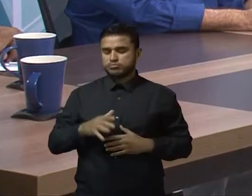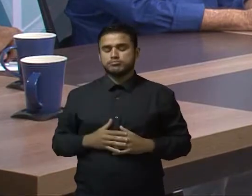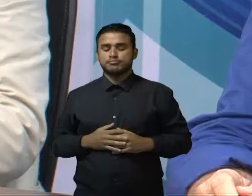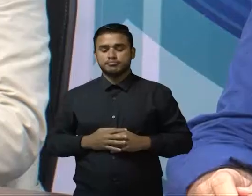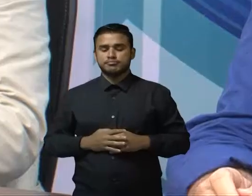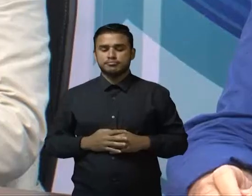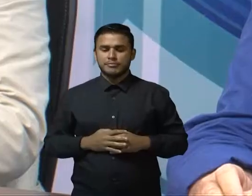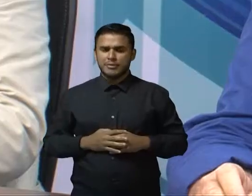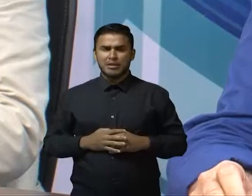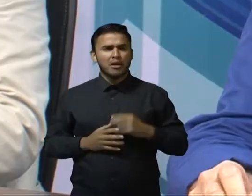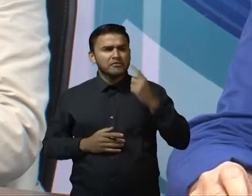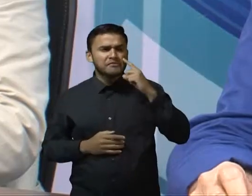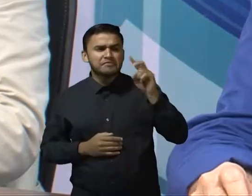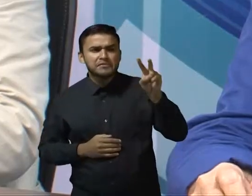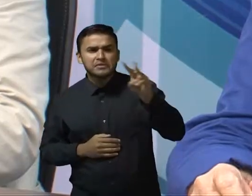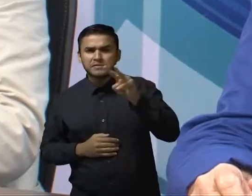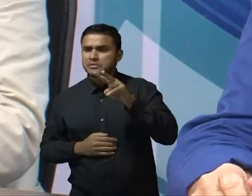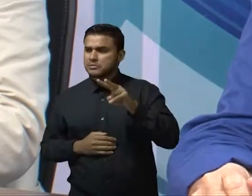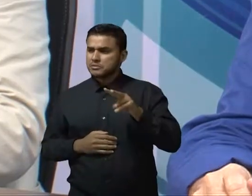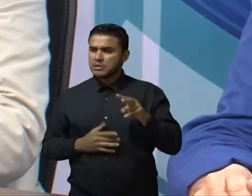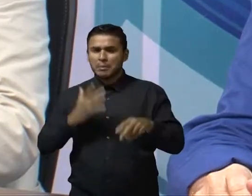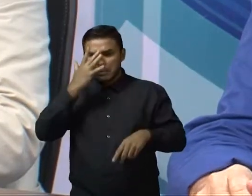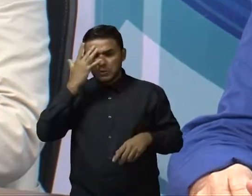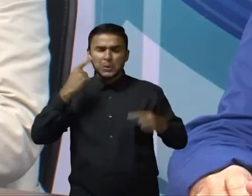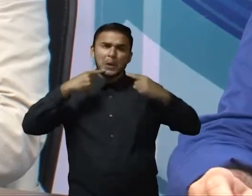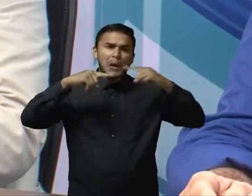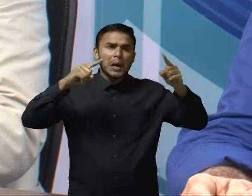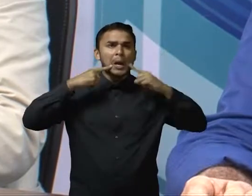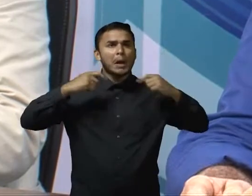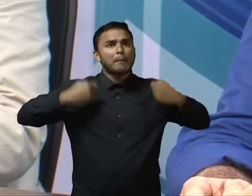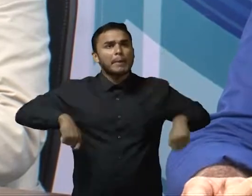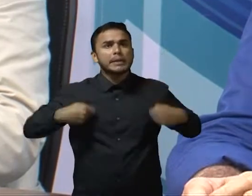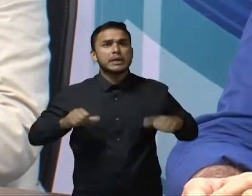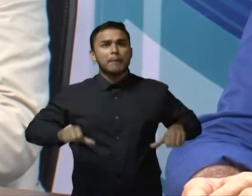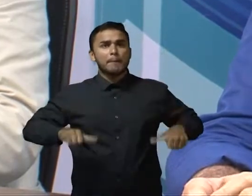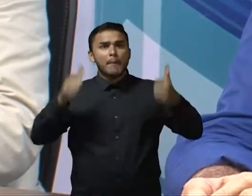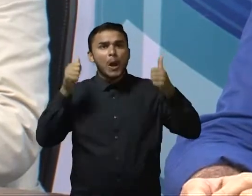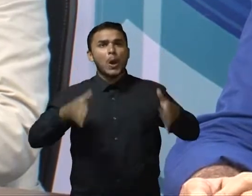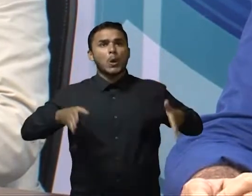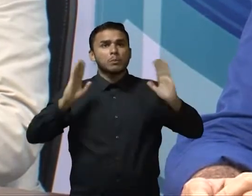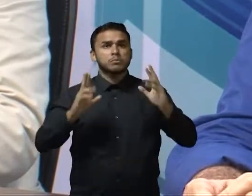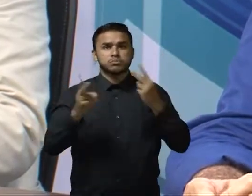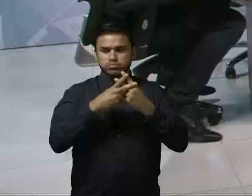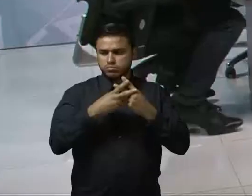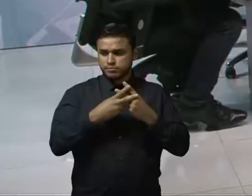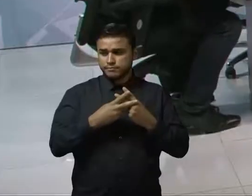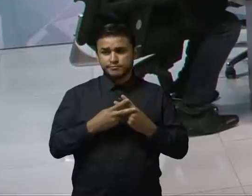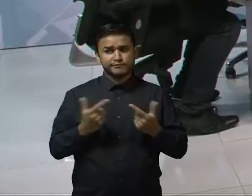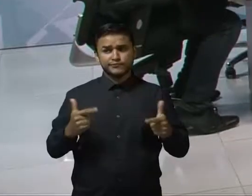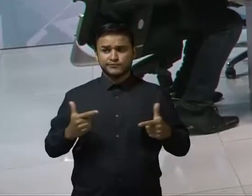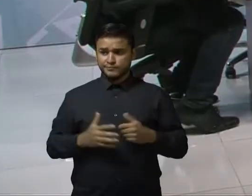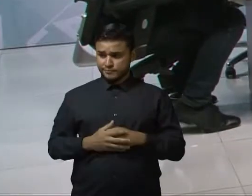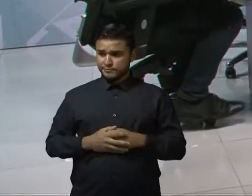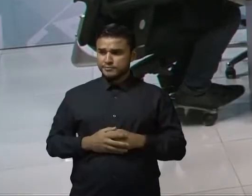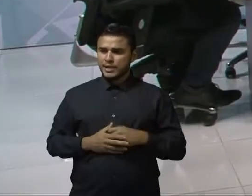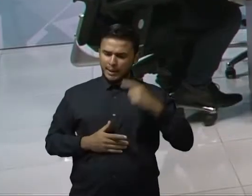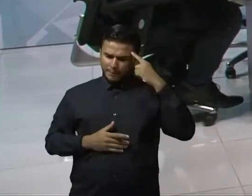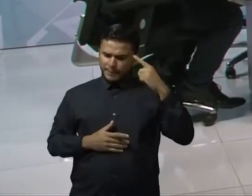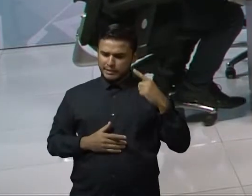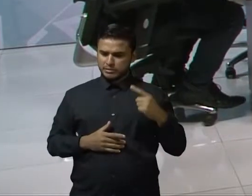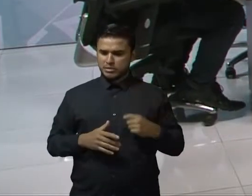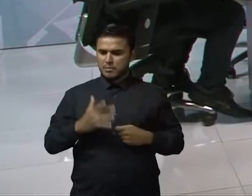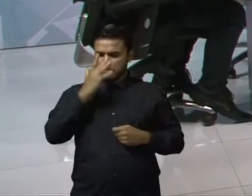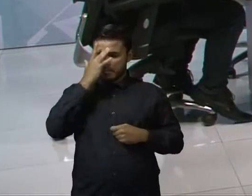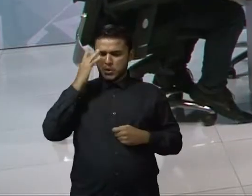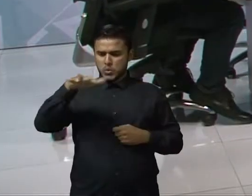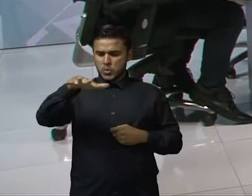sistema prisional, porque é como se inconscientemente a sociedade imaginasse que uma vez encarcerado o problema está resolvido e ele nunca